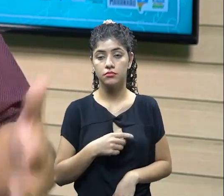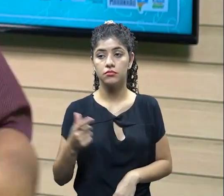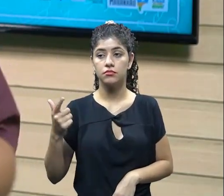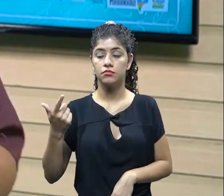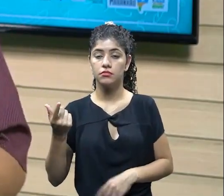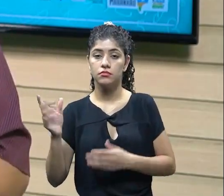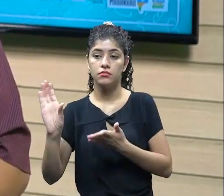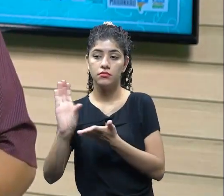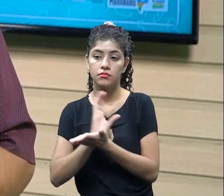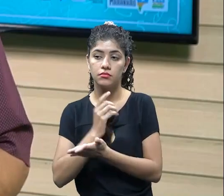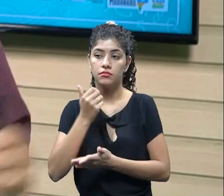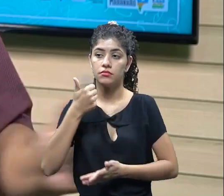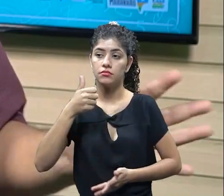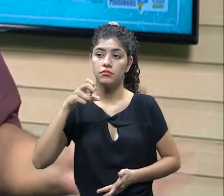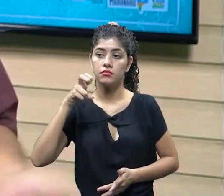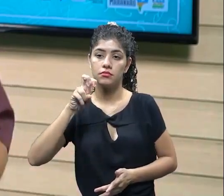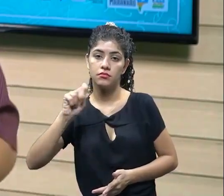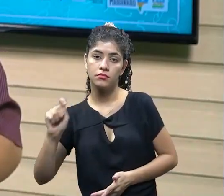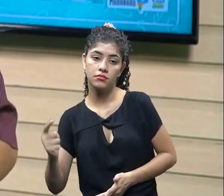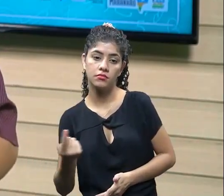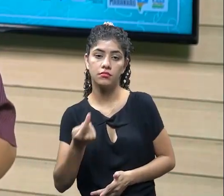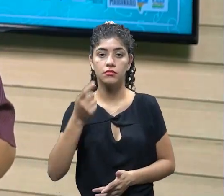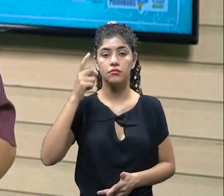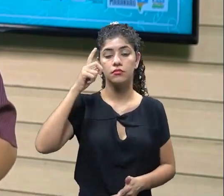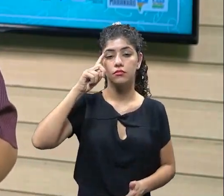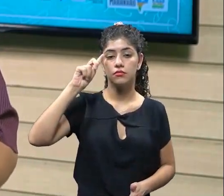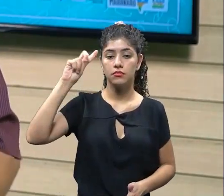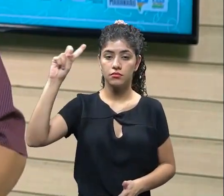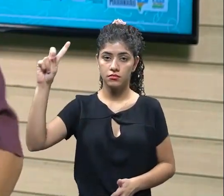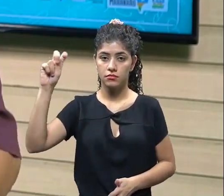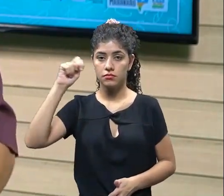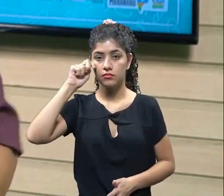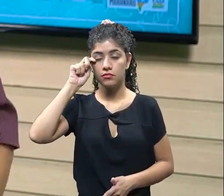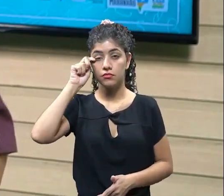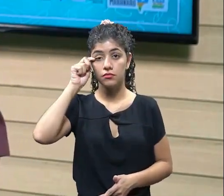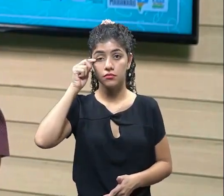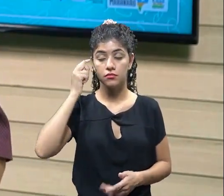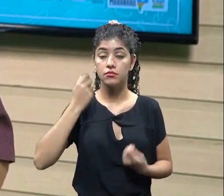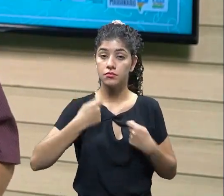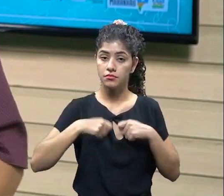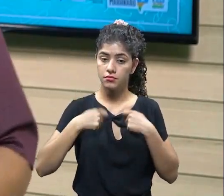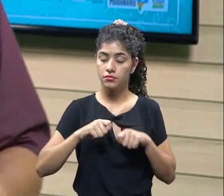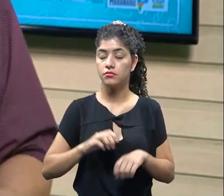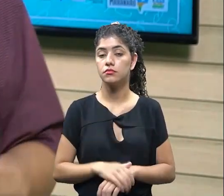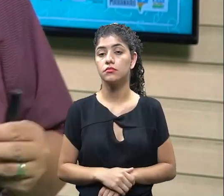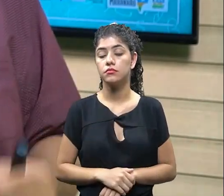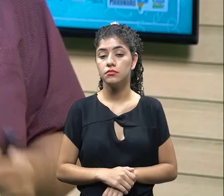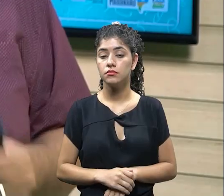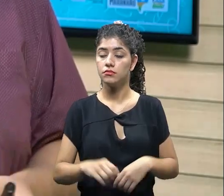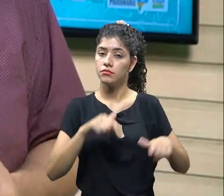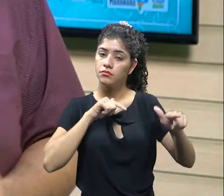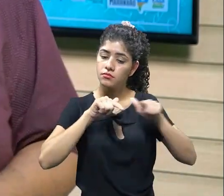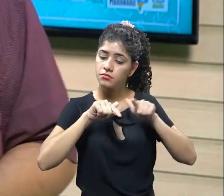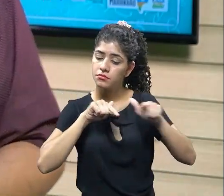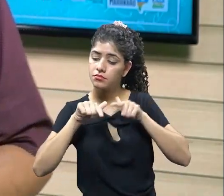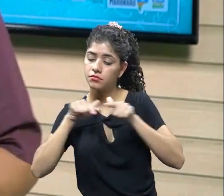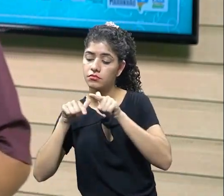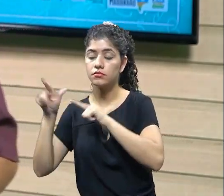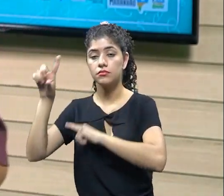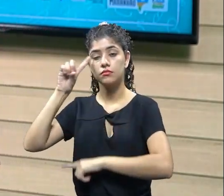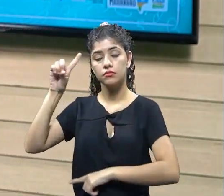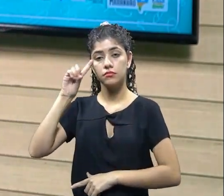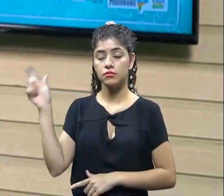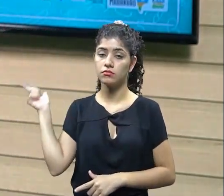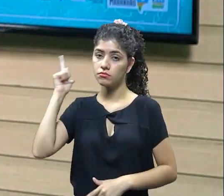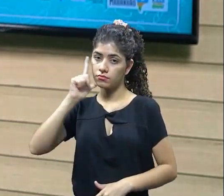faturar 15 mil por dia. É um objetivo rotineiro. Todos os dias eu tenho que faturar isso. Então eu vou trabalhar todos os dias para que eu